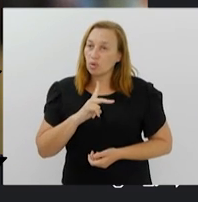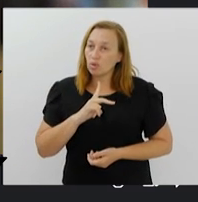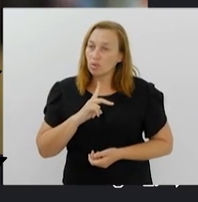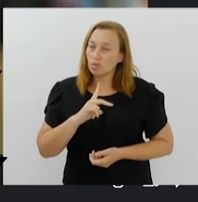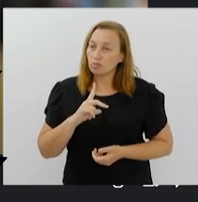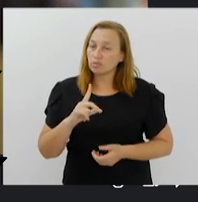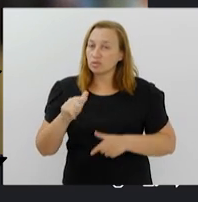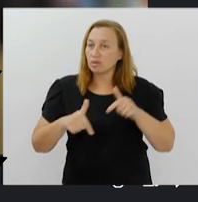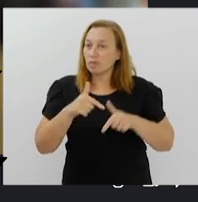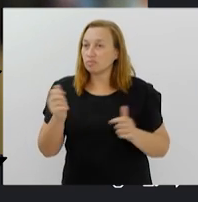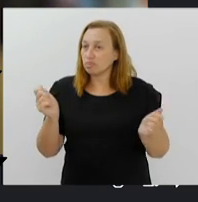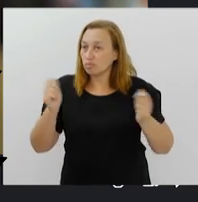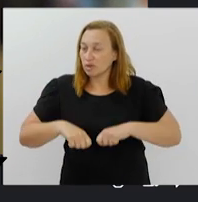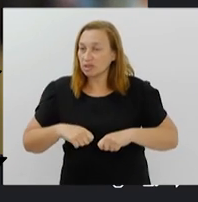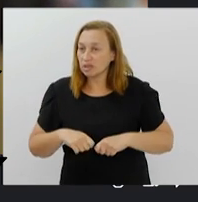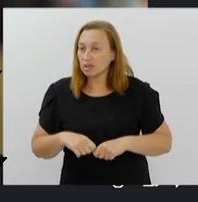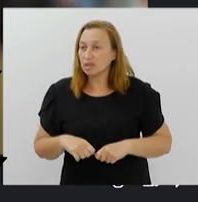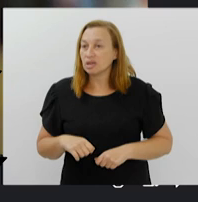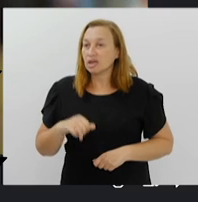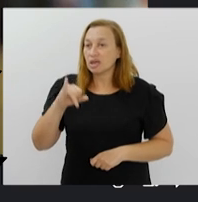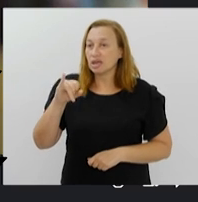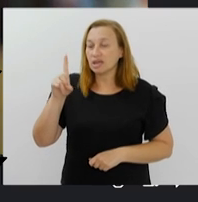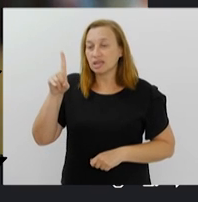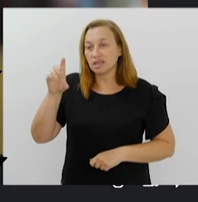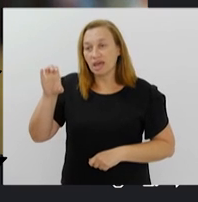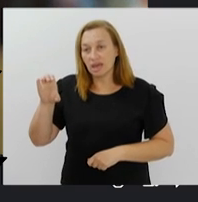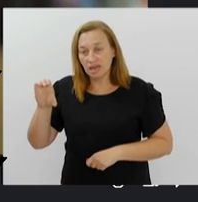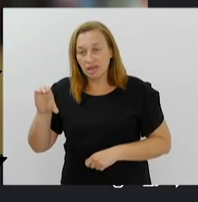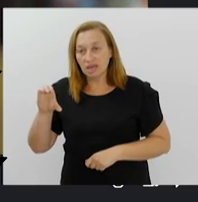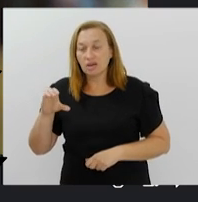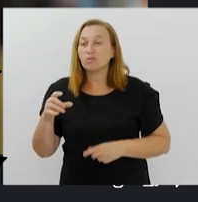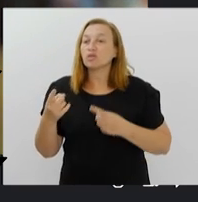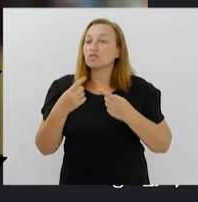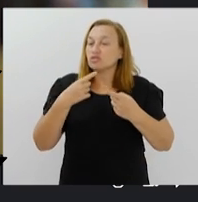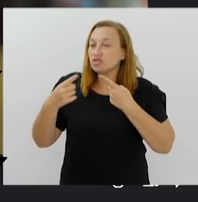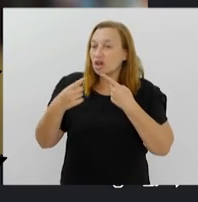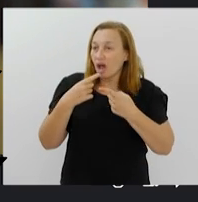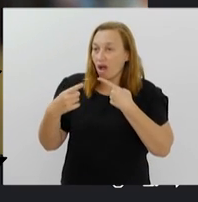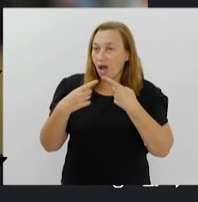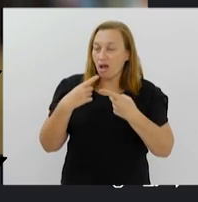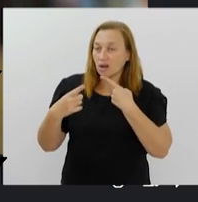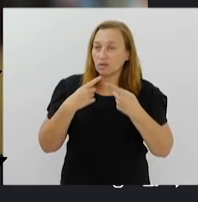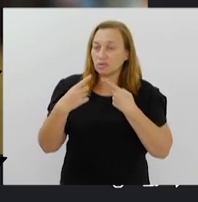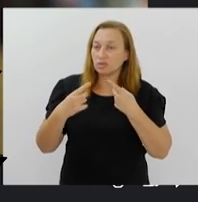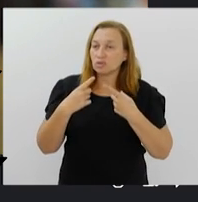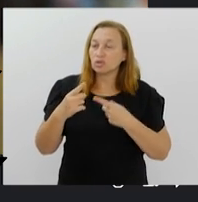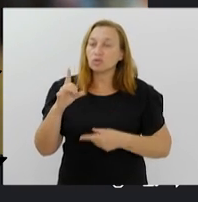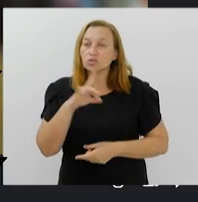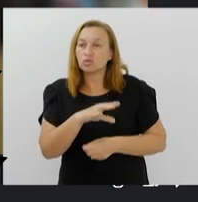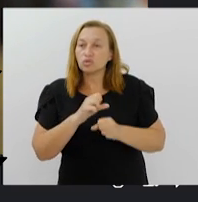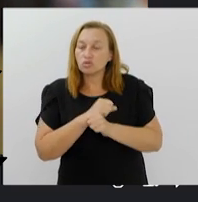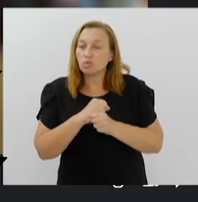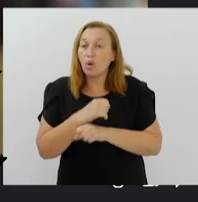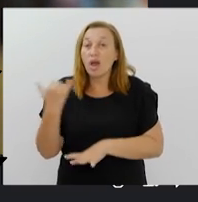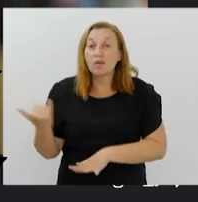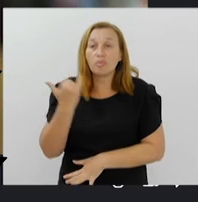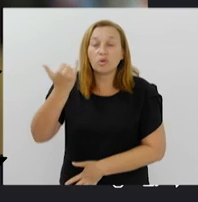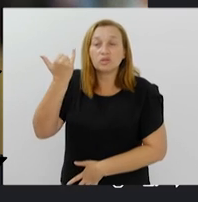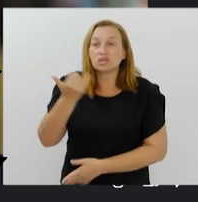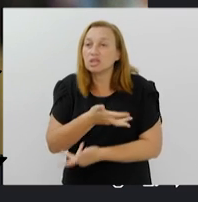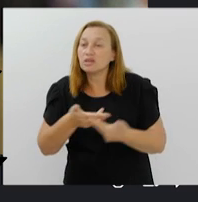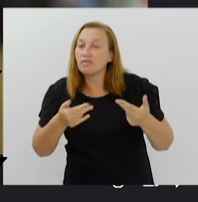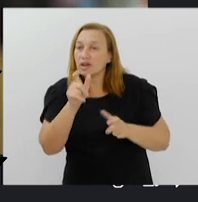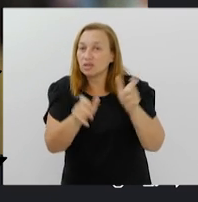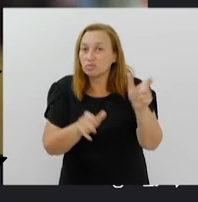competências né o idec tem tido muitos diálogos com o corpo técnico da agência nos últimos anos é importante que muitas